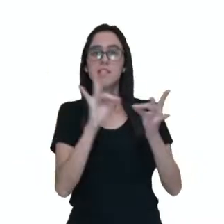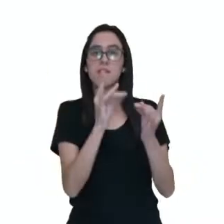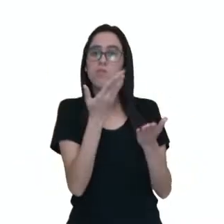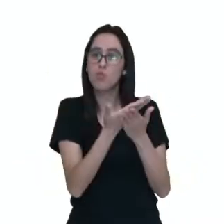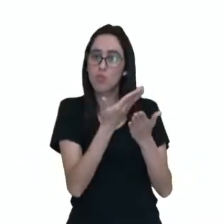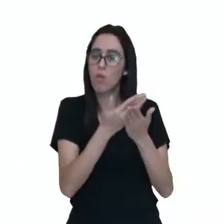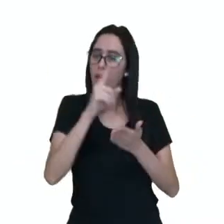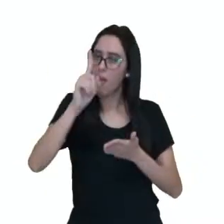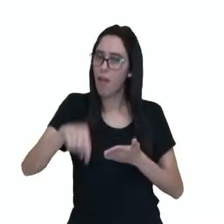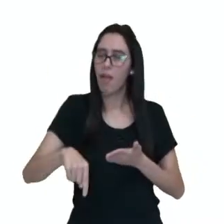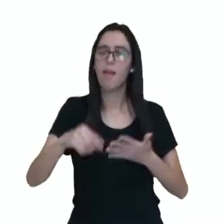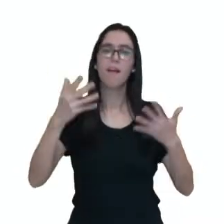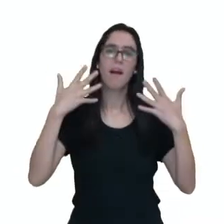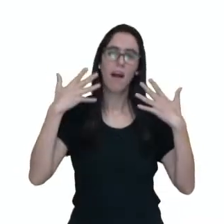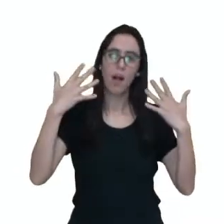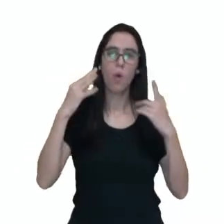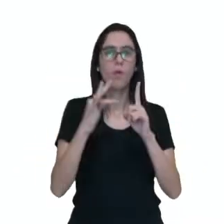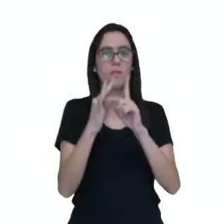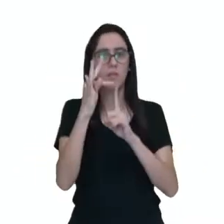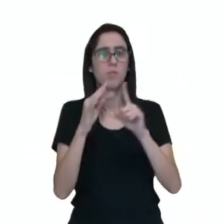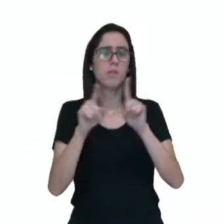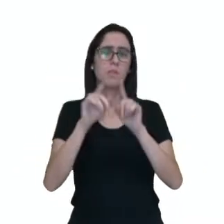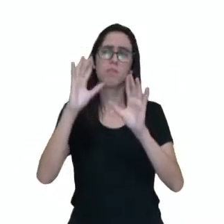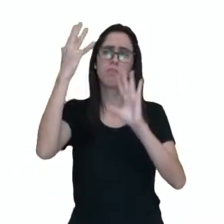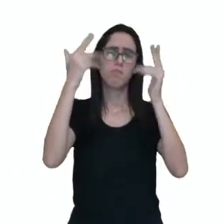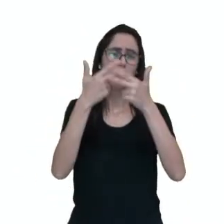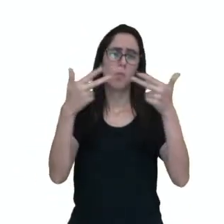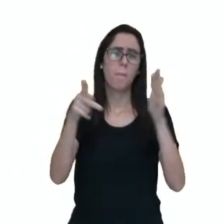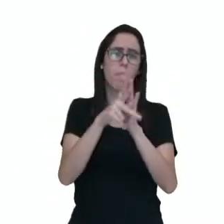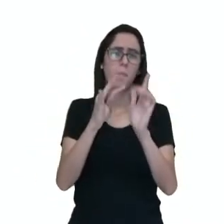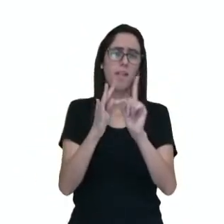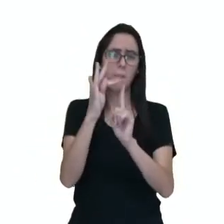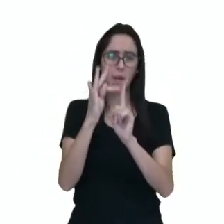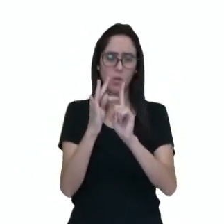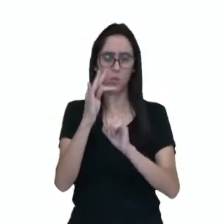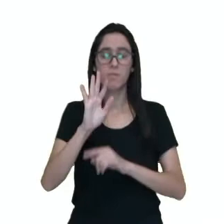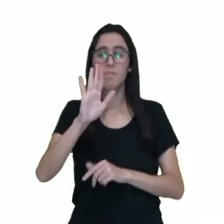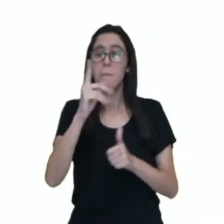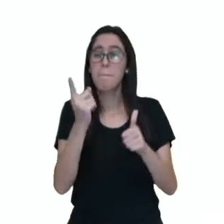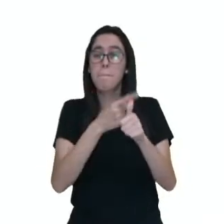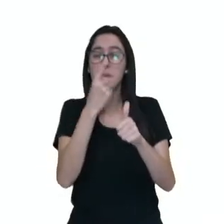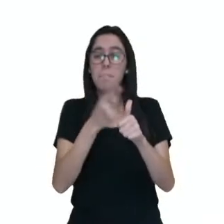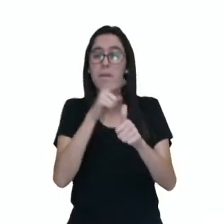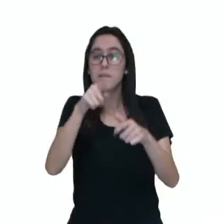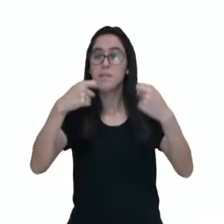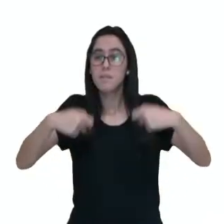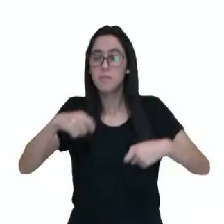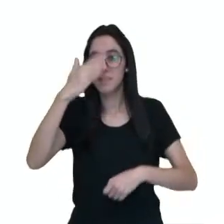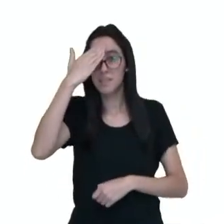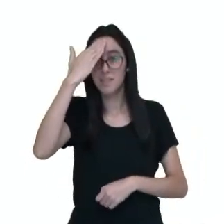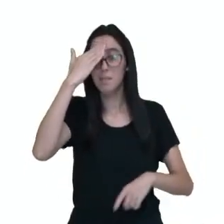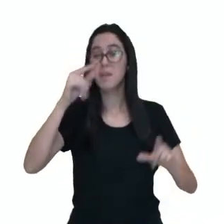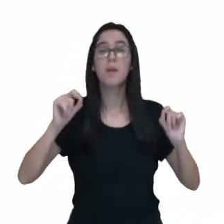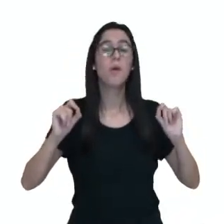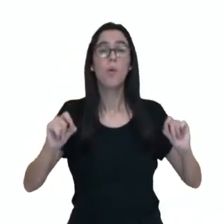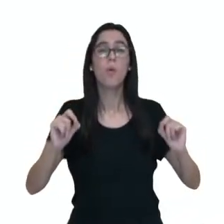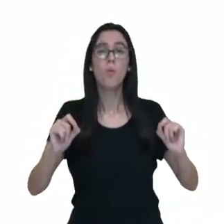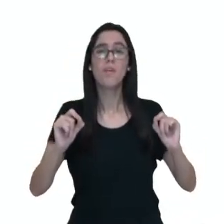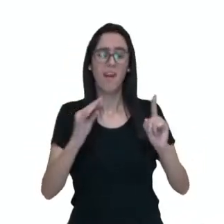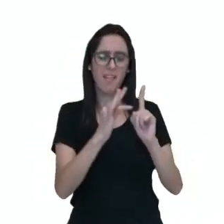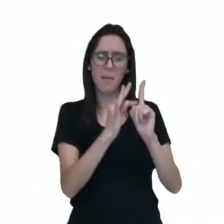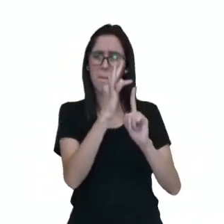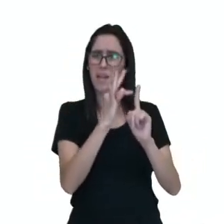e os fenômenos térmicos, no modo geral. A primeira coisa que você tem que saber é definir o que é a temperatura.